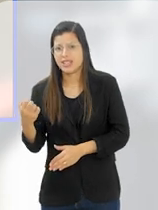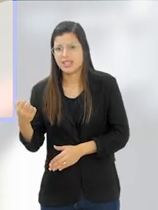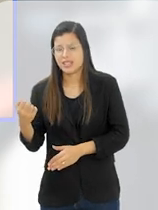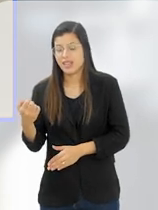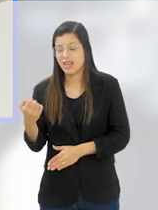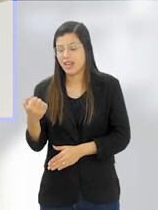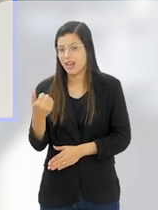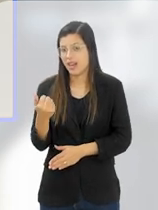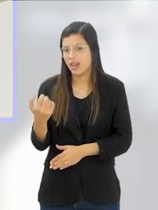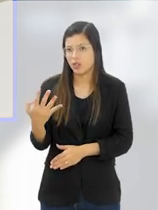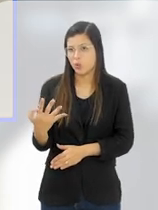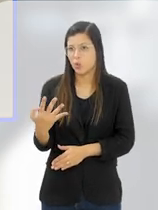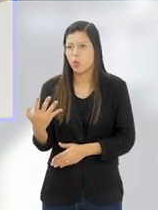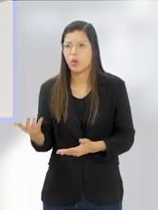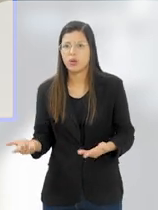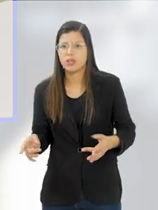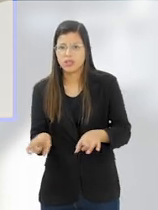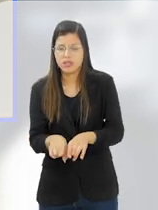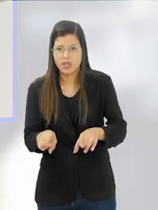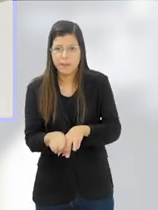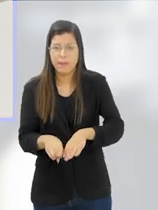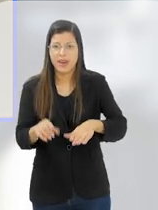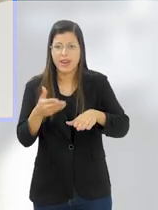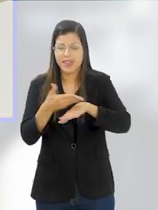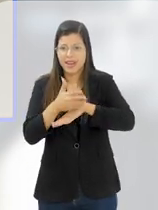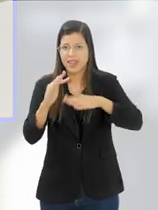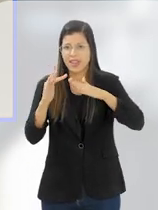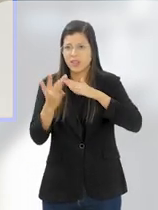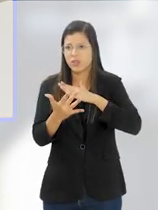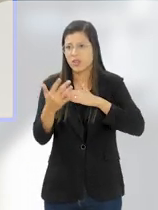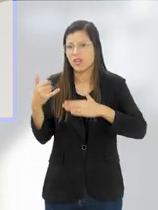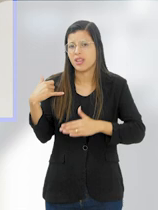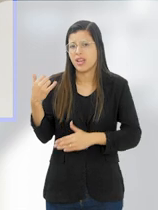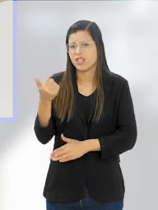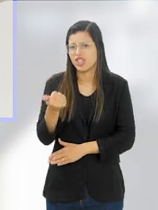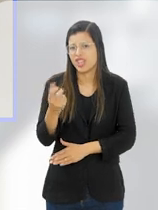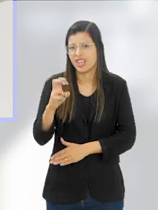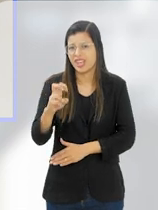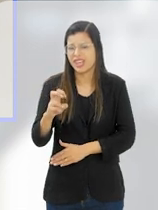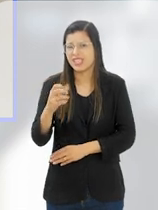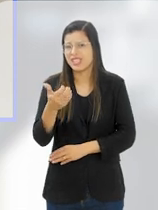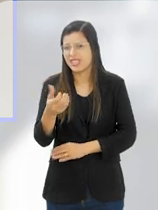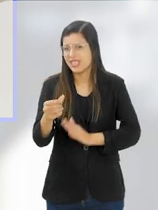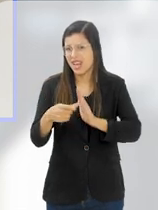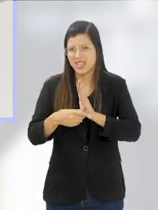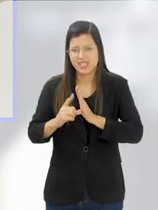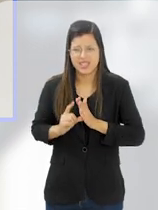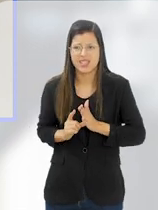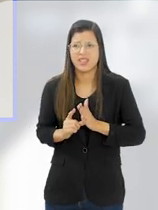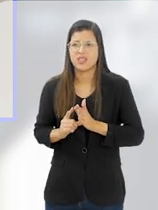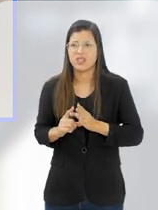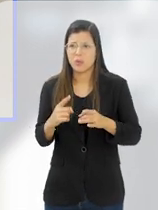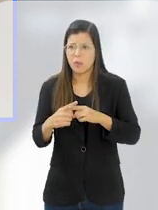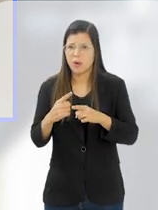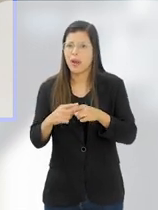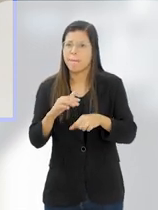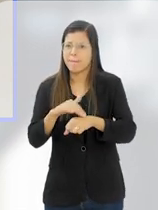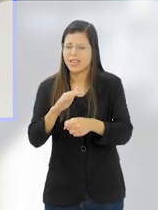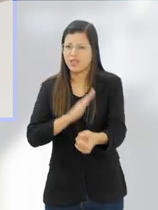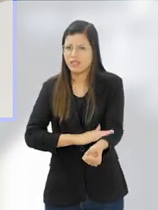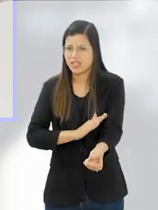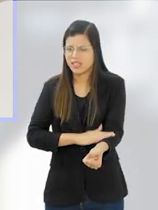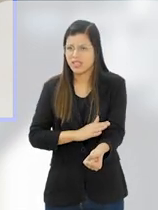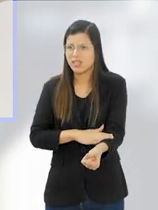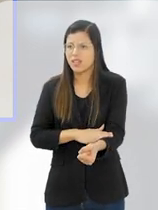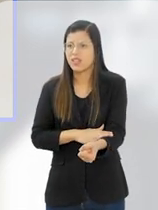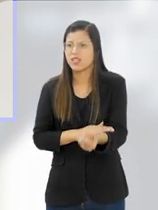deixe ele entrar nas redes sociais antes de 15, 16 anos, que é o pior tipo de aplicativos mais viciantes, que vão entregar mais lixo para